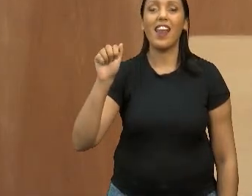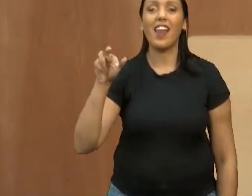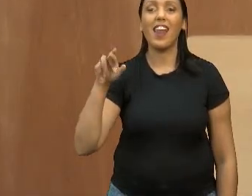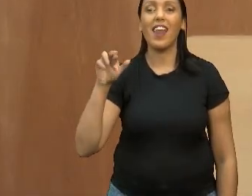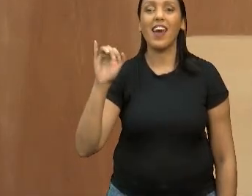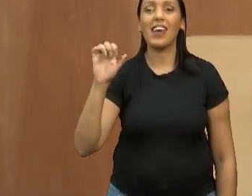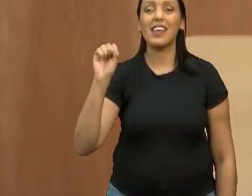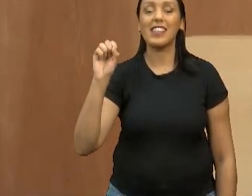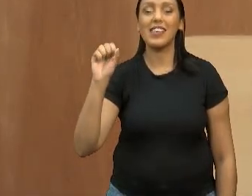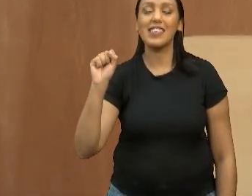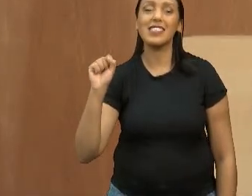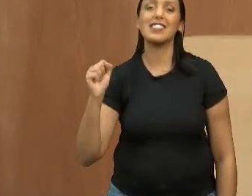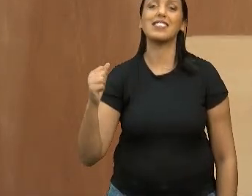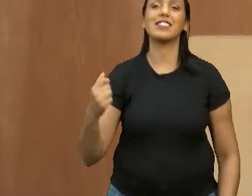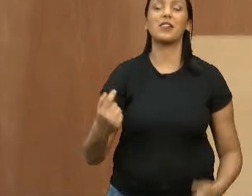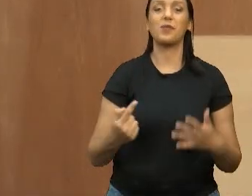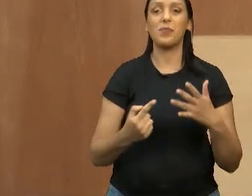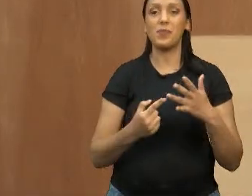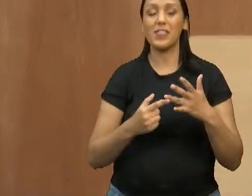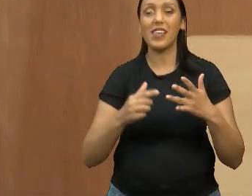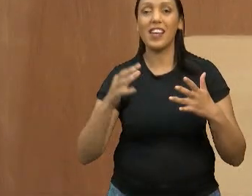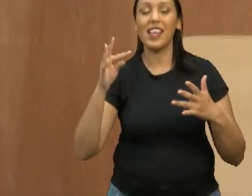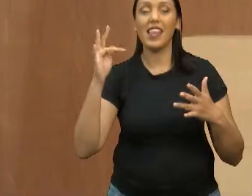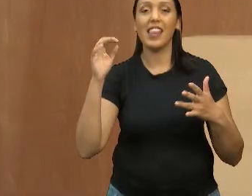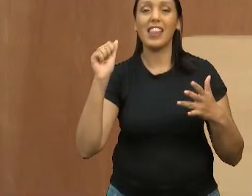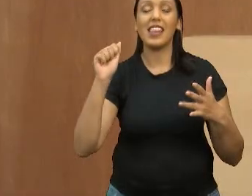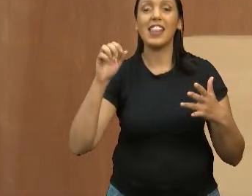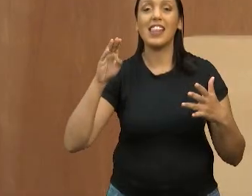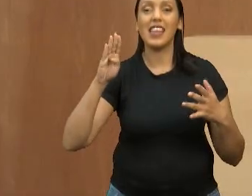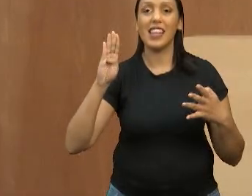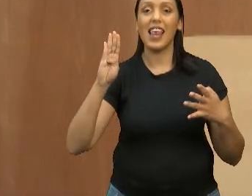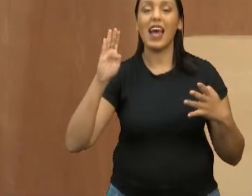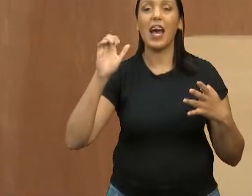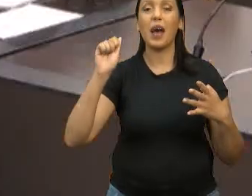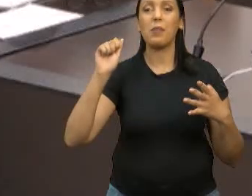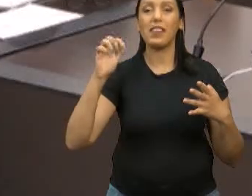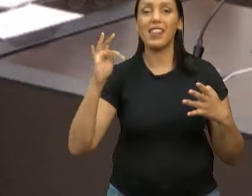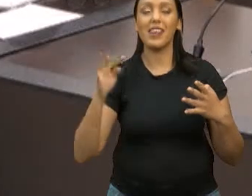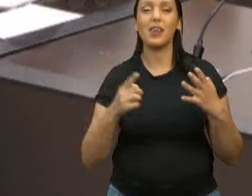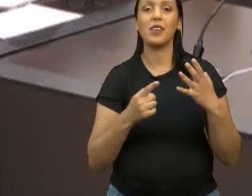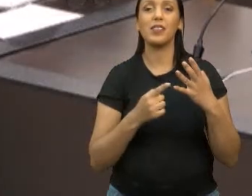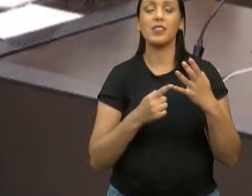Pinheiro, a Tabata, nossa querida Tabata Girassol,